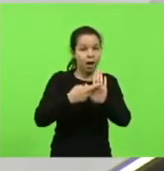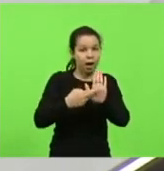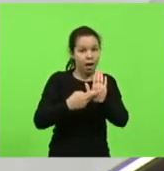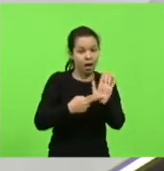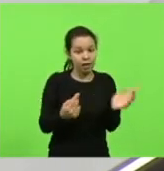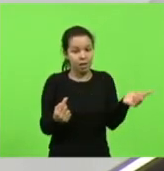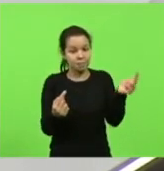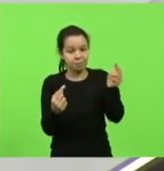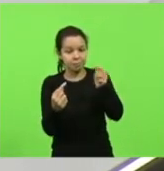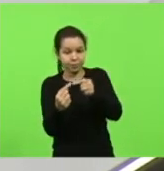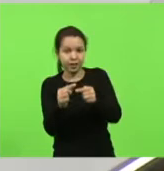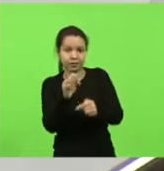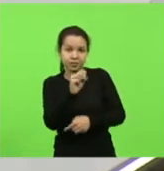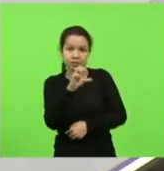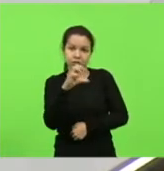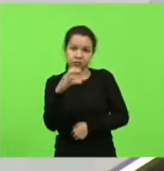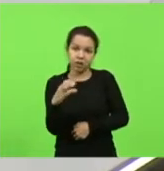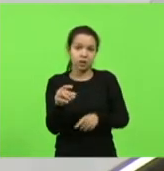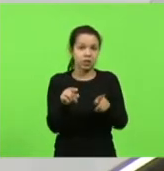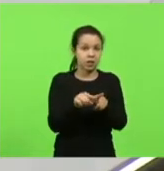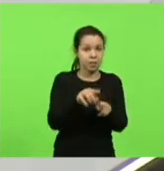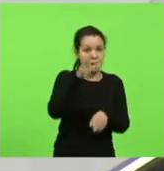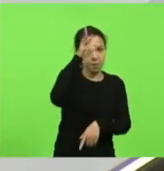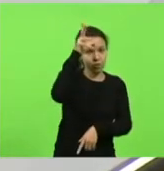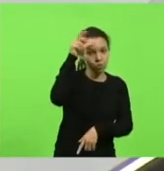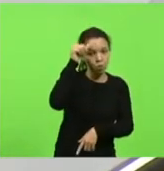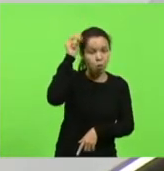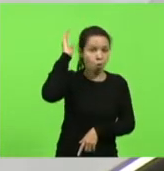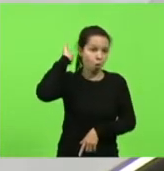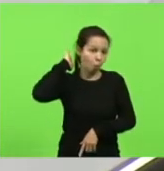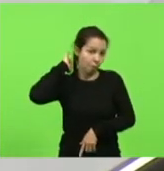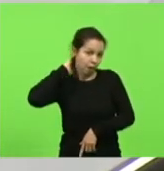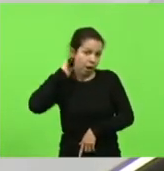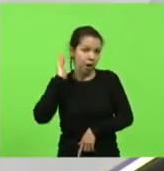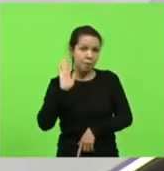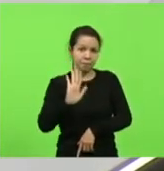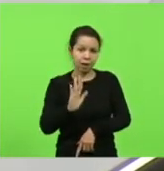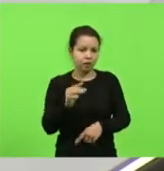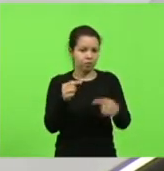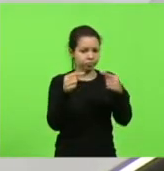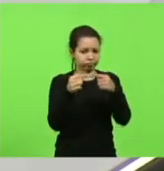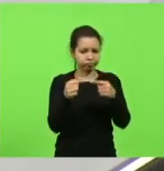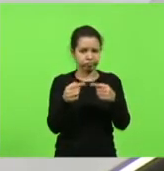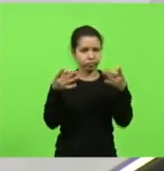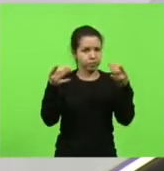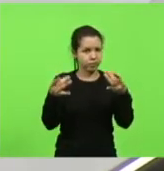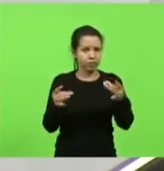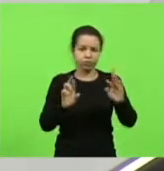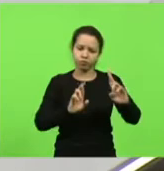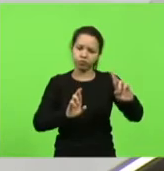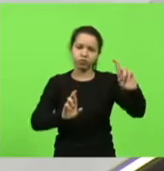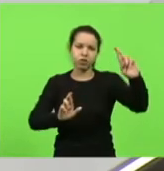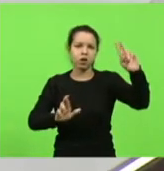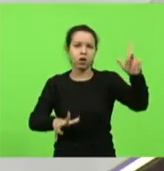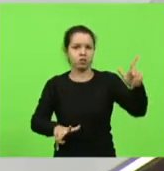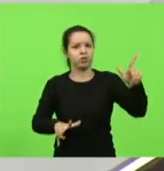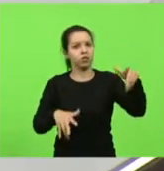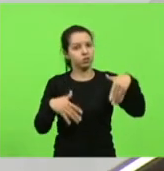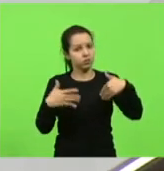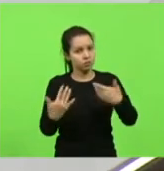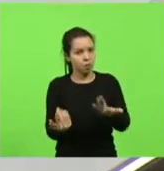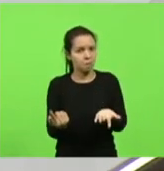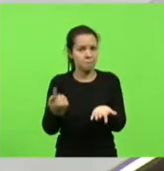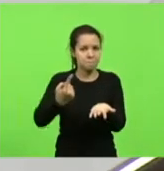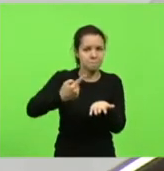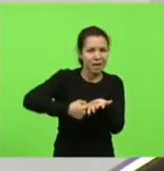Santa Catarina, como para o Amazonas, para o Pará, sendo que as nossas condicionantes são absolutamente diferentes. Então, esse nosso pacto federativo, além